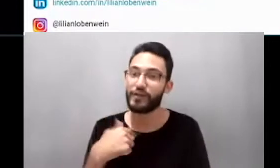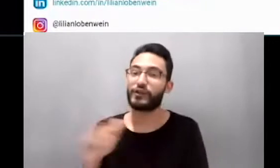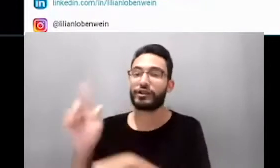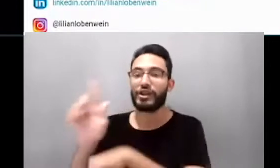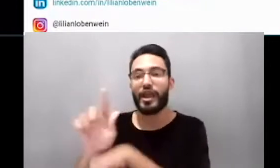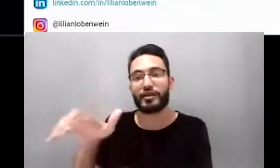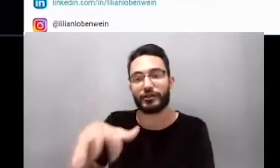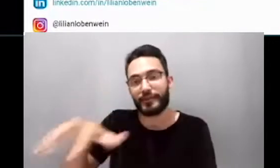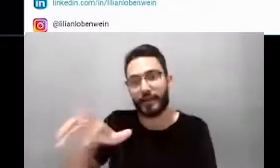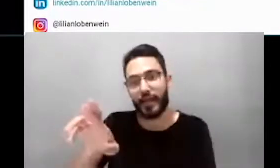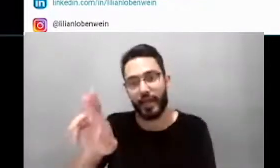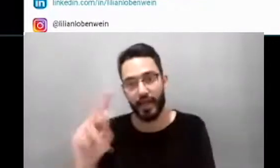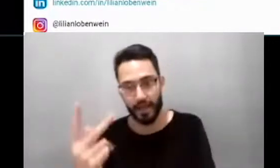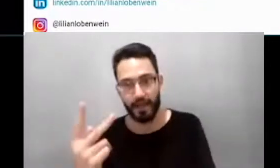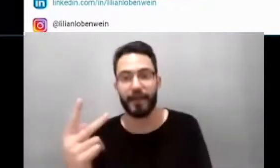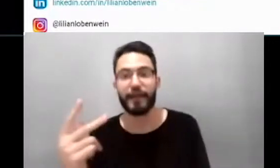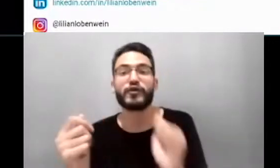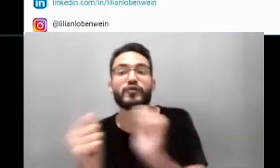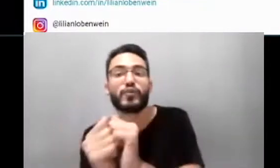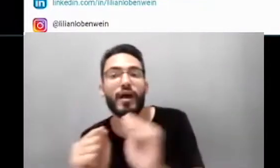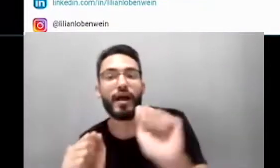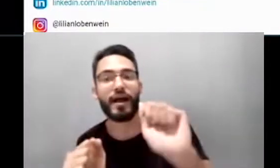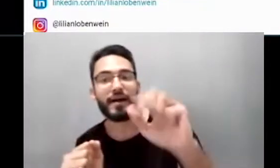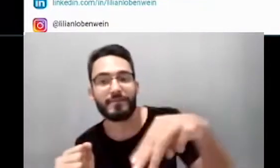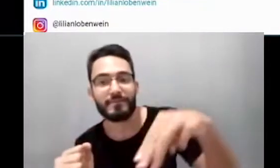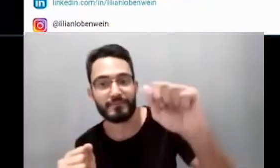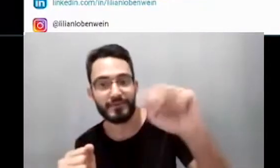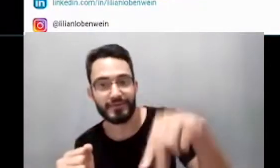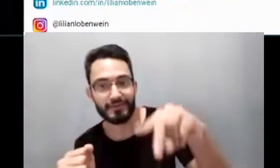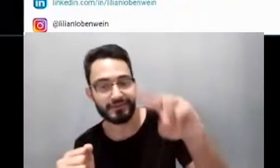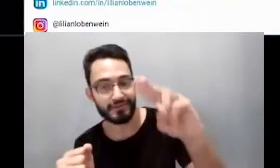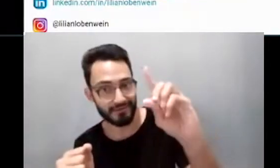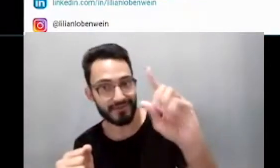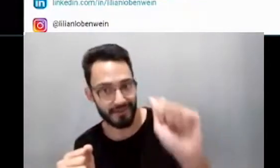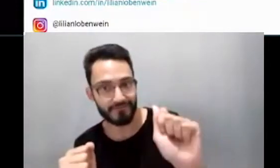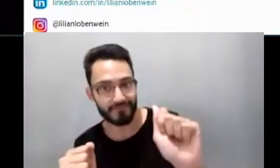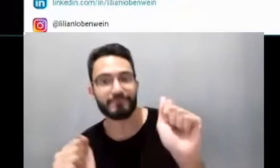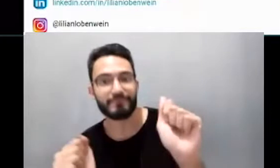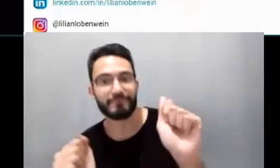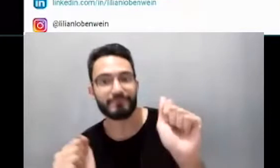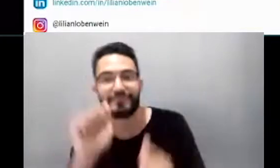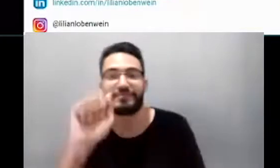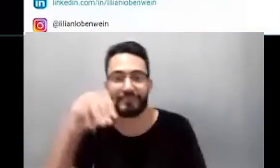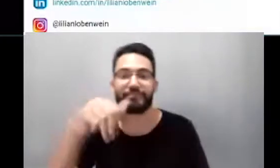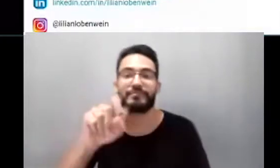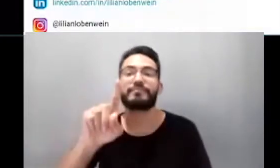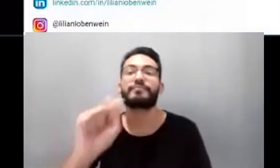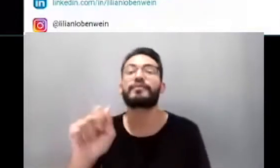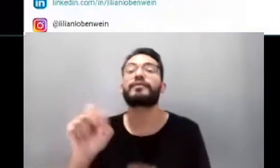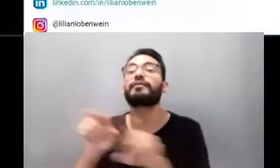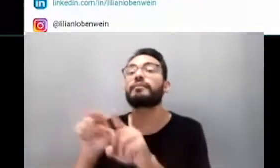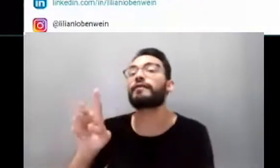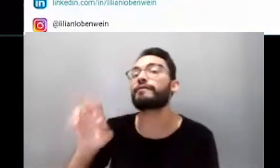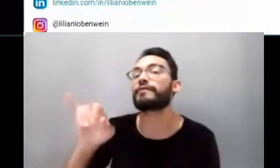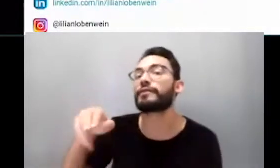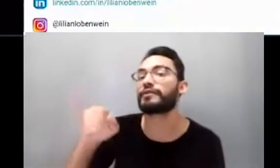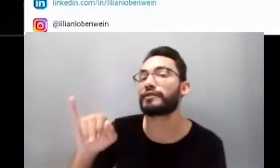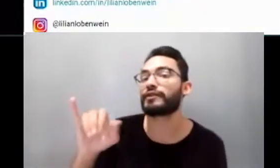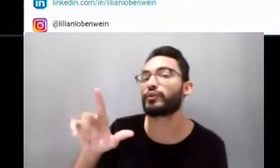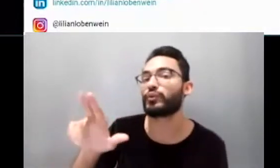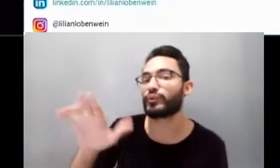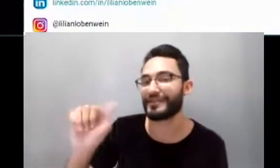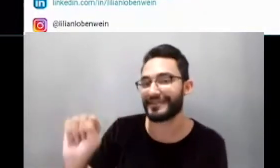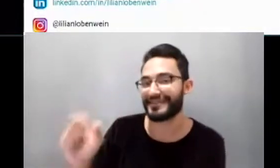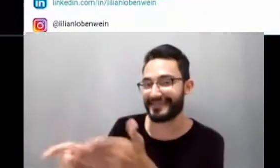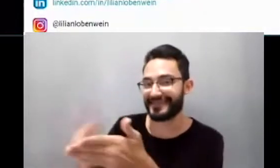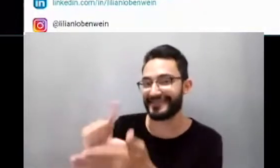e eu estou junto com a Mandinha trabalhando em um novo projeto junto com o Vini Lucas. Para quem assistiu hoje de manhã,